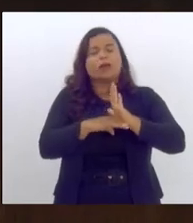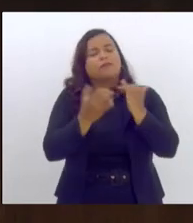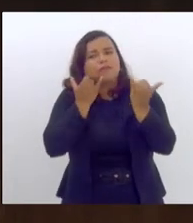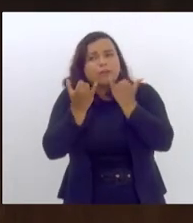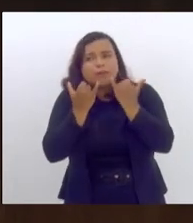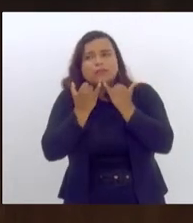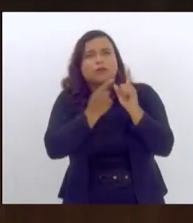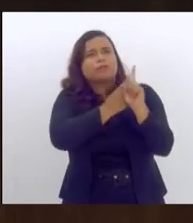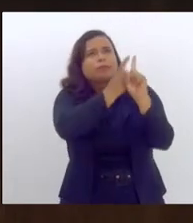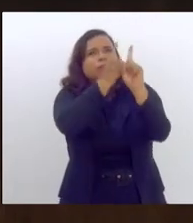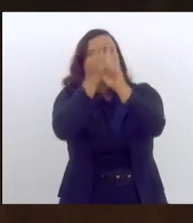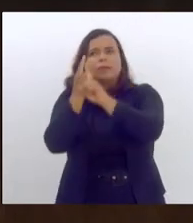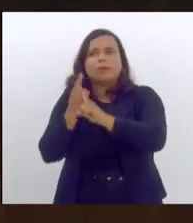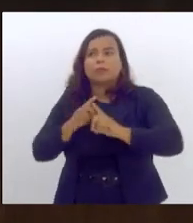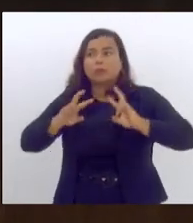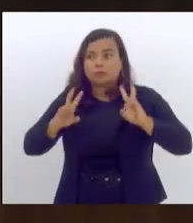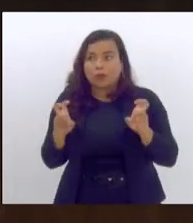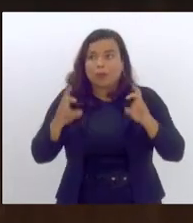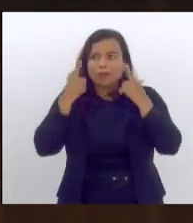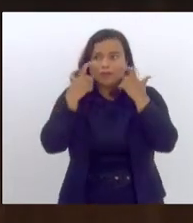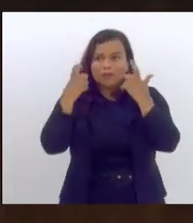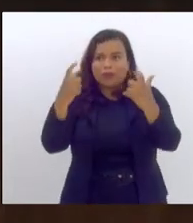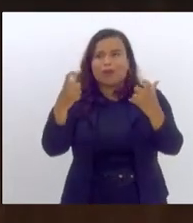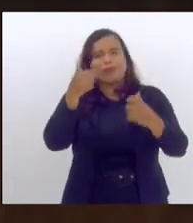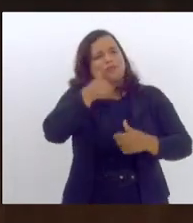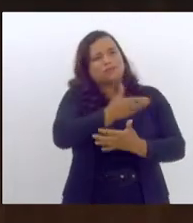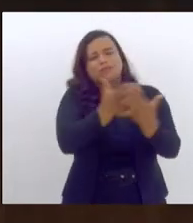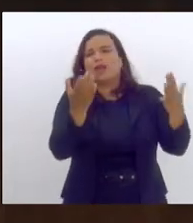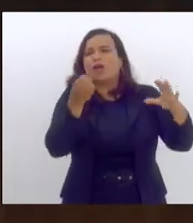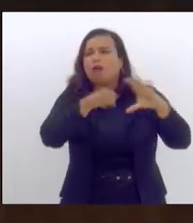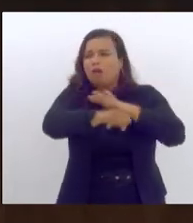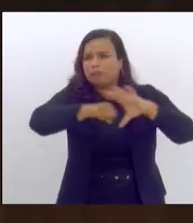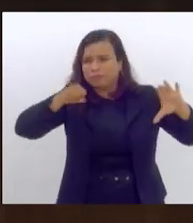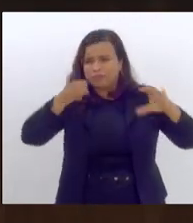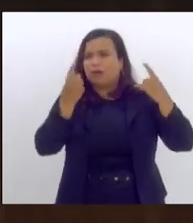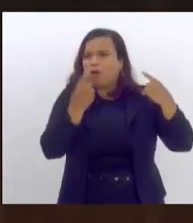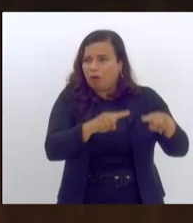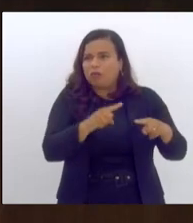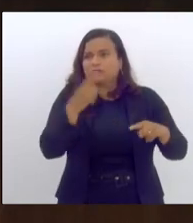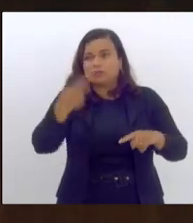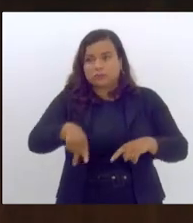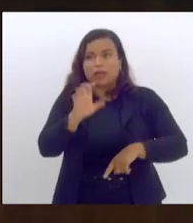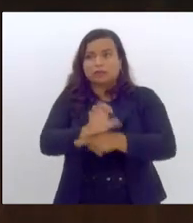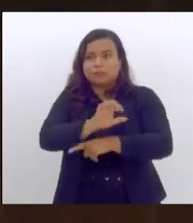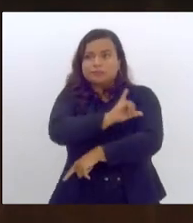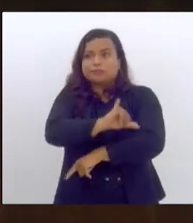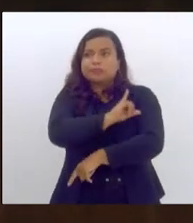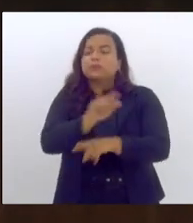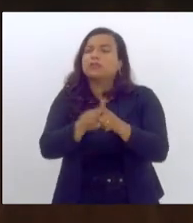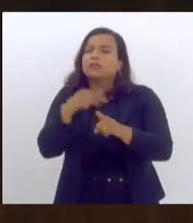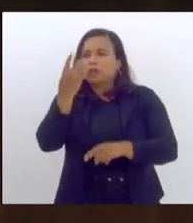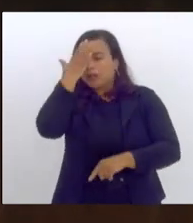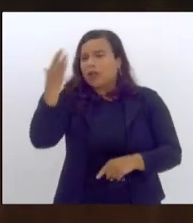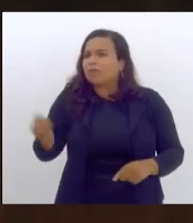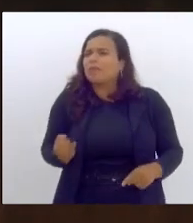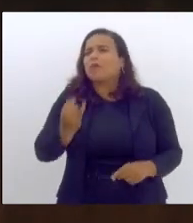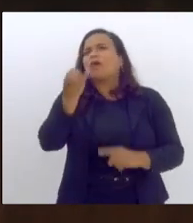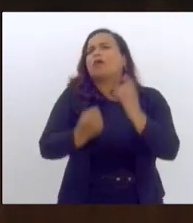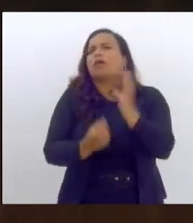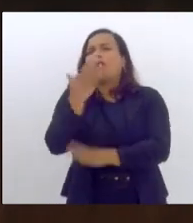informações sobre a violência contra as mulheres no Estado do Rio de Janeiro. E a gente vê a importância da gente